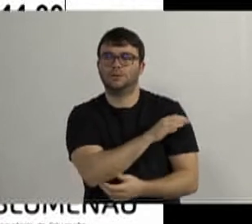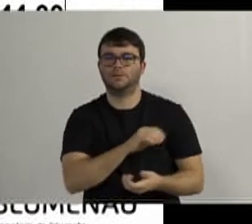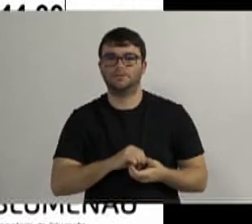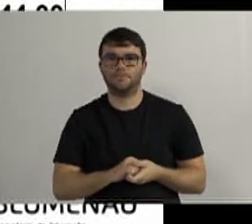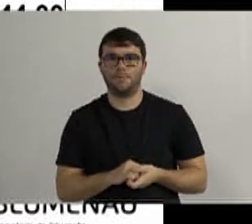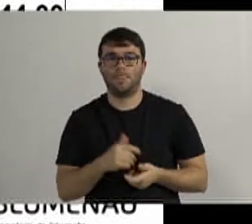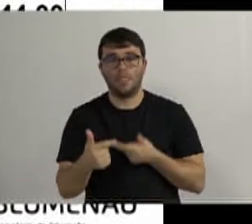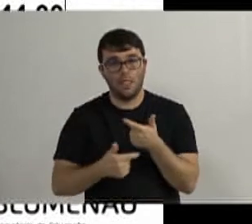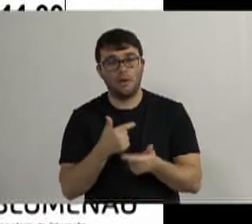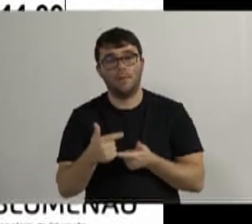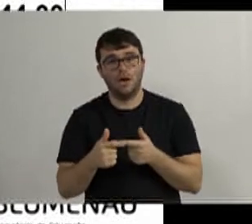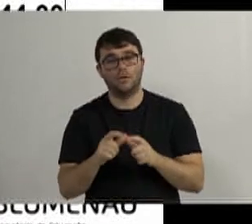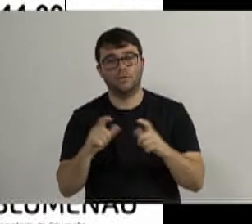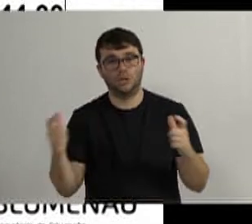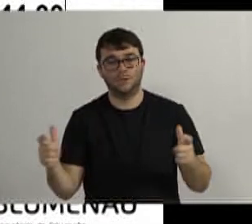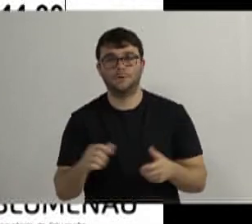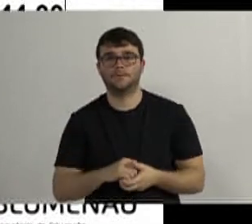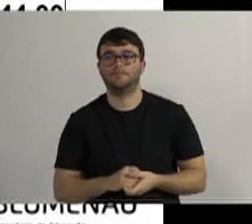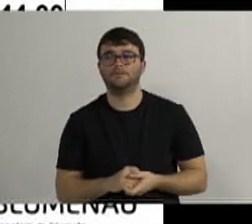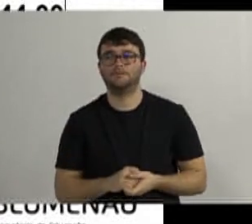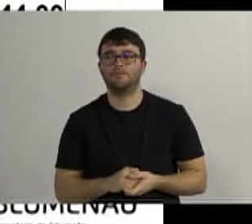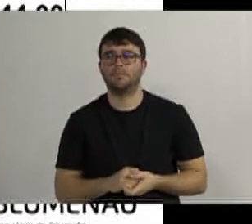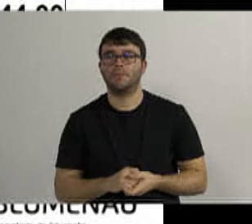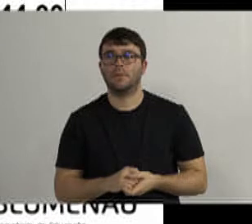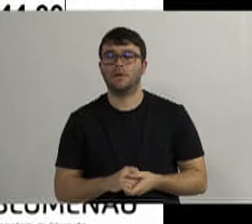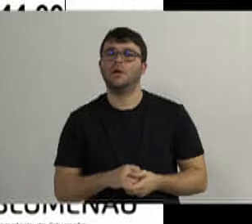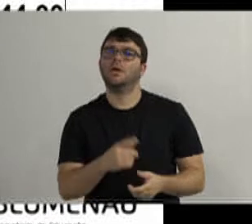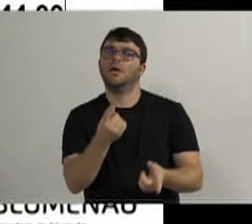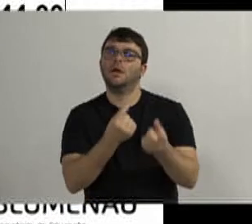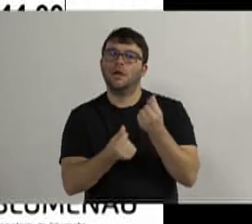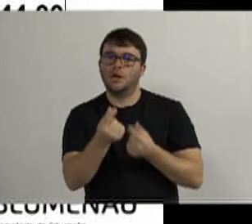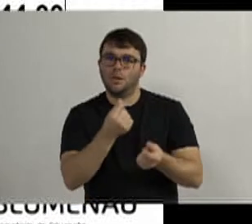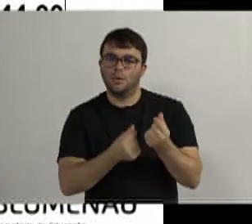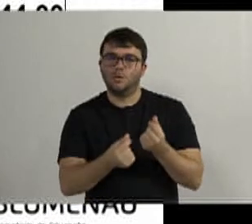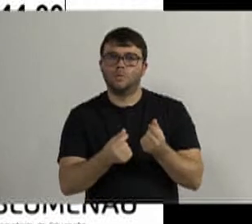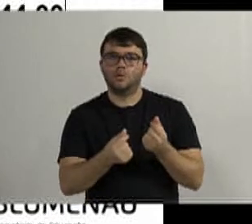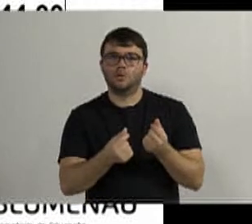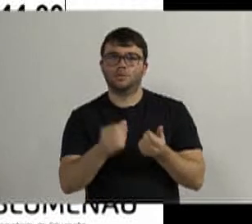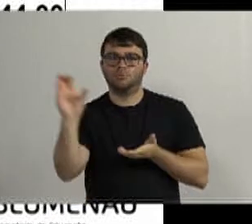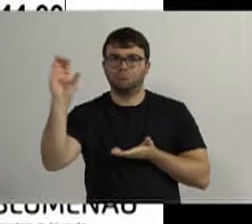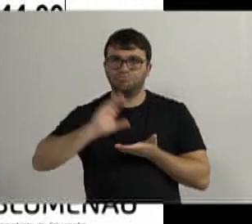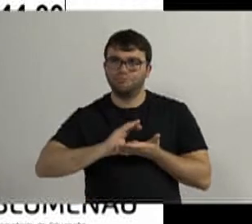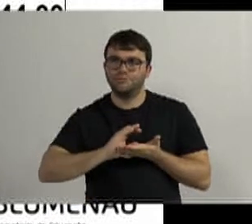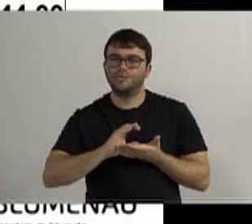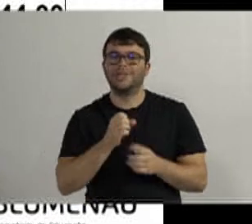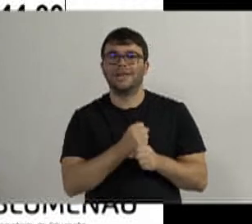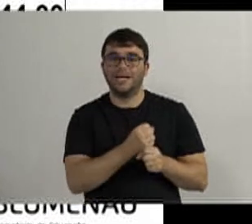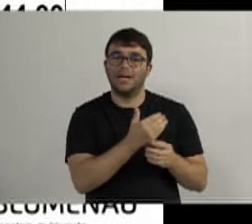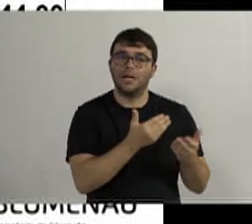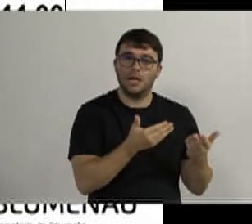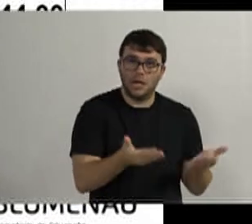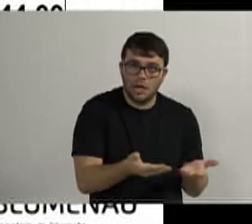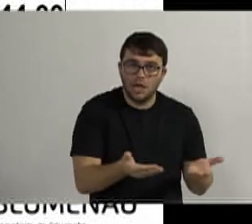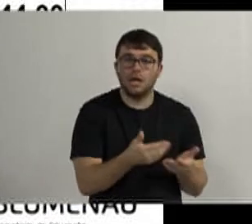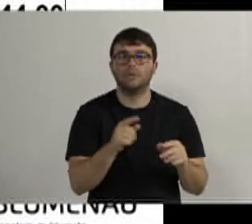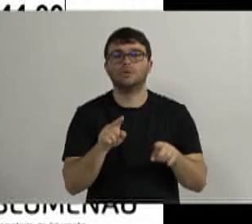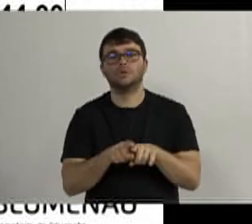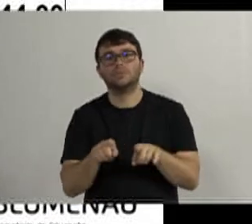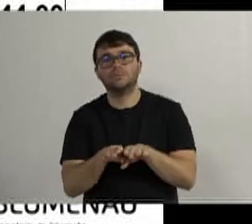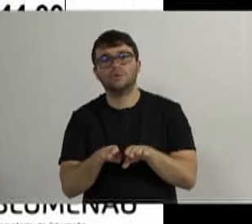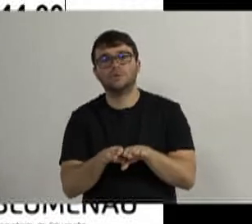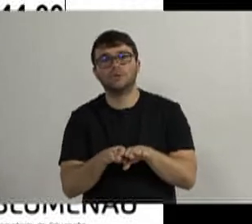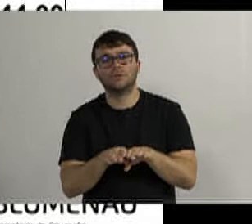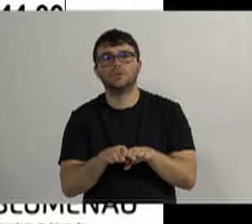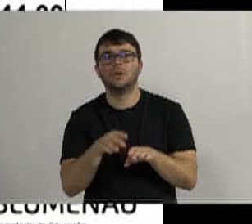vem sendo feito de forma Ampla em termos de recursos dos investimentos nesse ano fiz um comparativo com que tínhamos